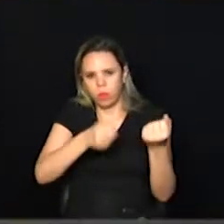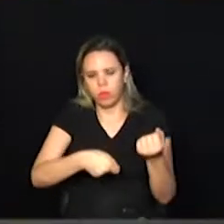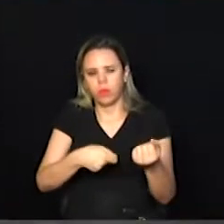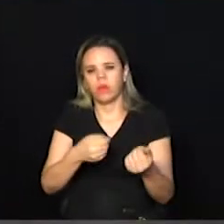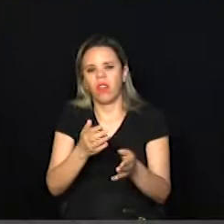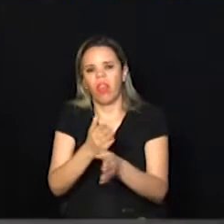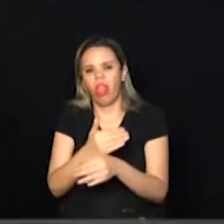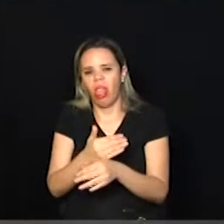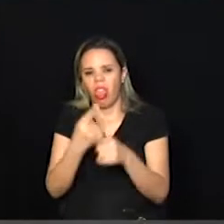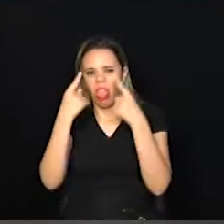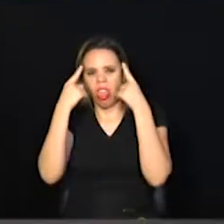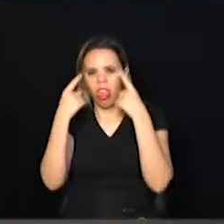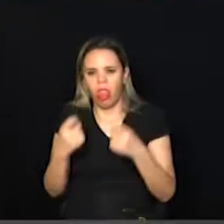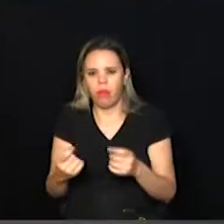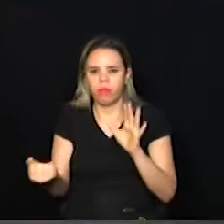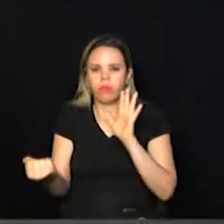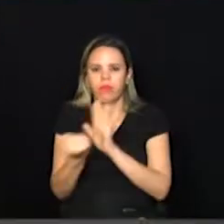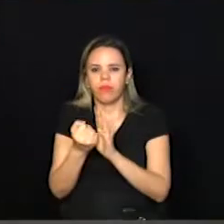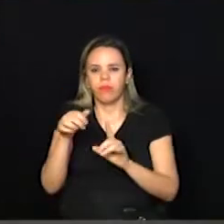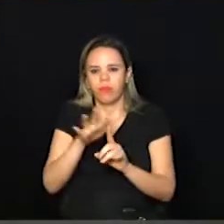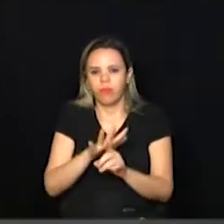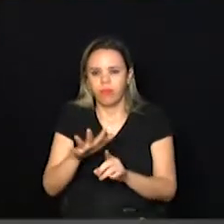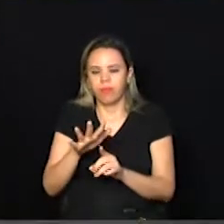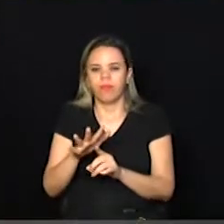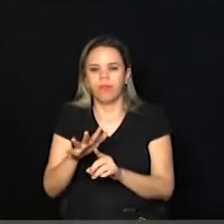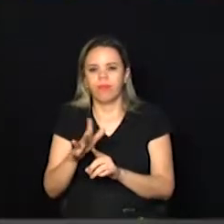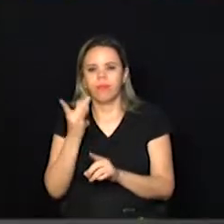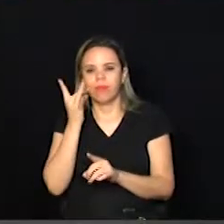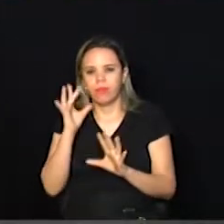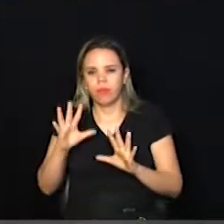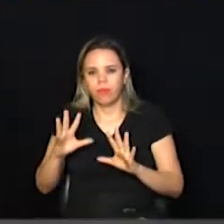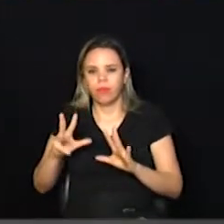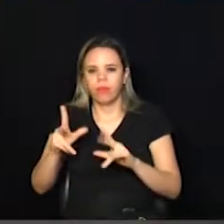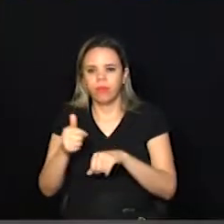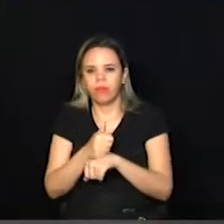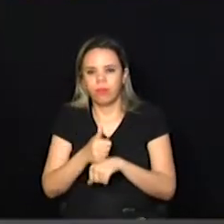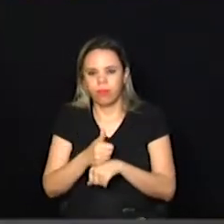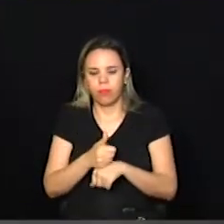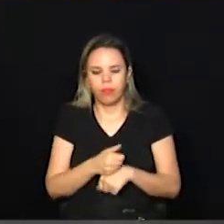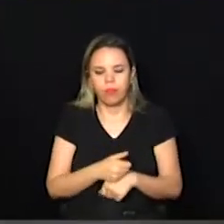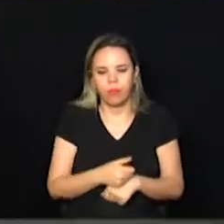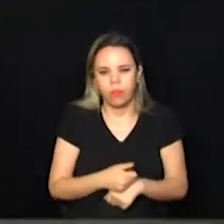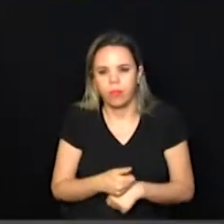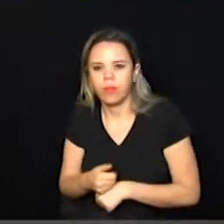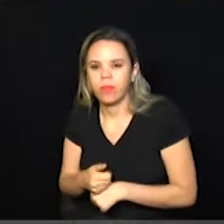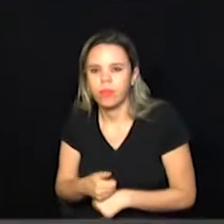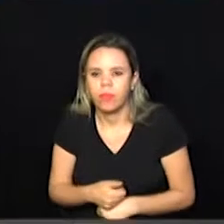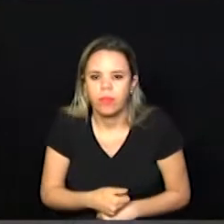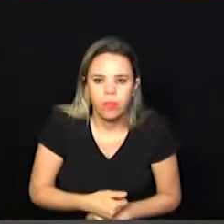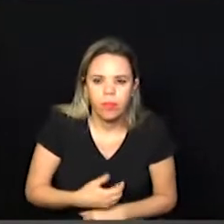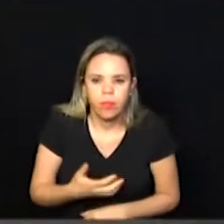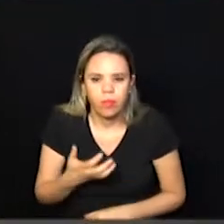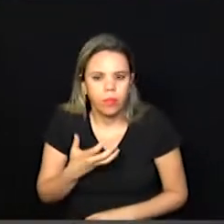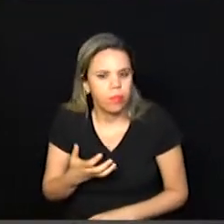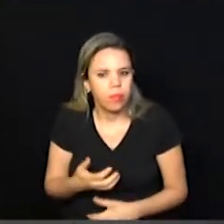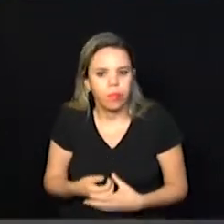desequilíbrio, são marcas da nossa sociedade, estão presentes em todas as áreas. eu quero, né, nesse sentido,